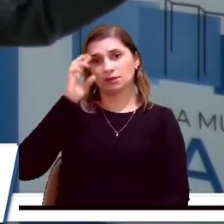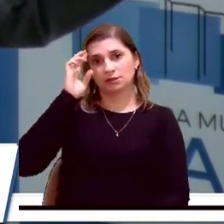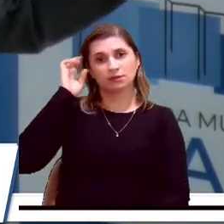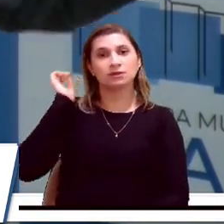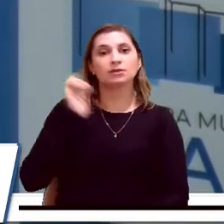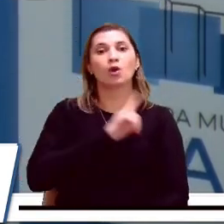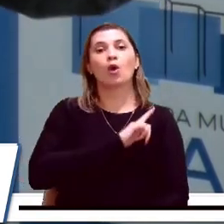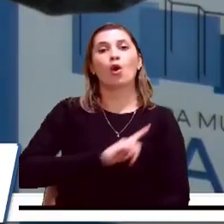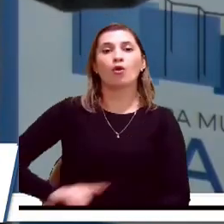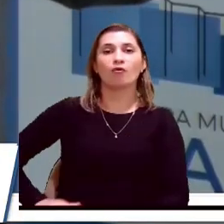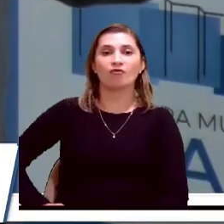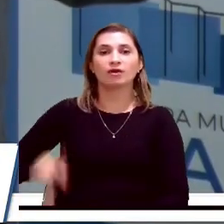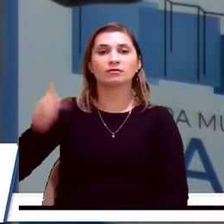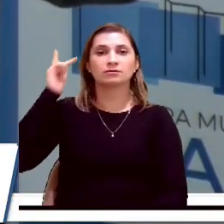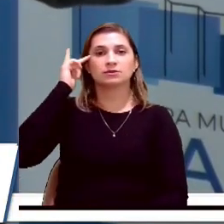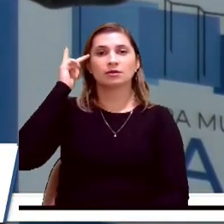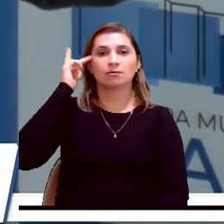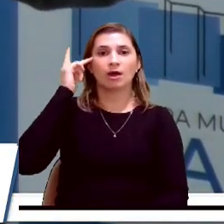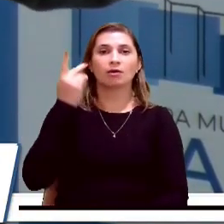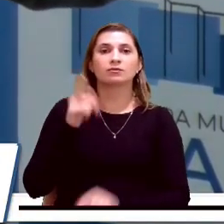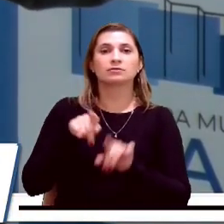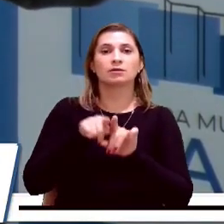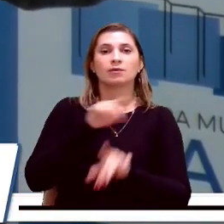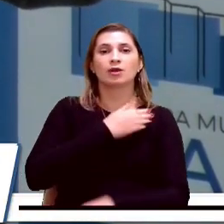São Paulo e o governo federal.